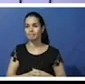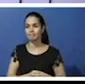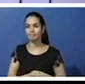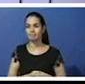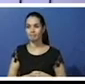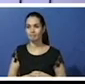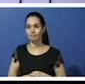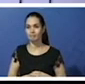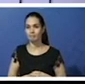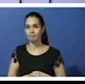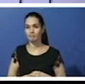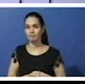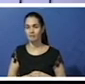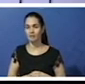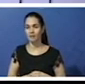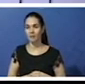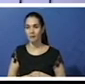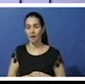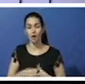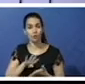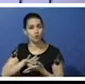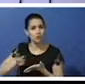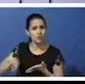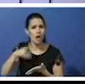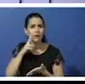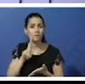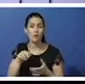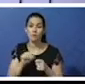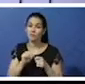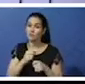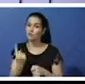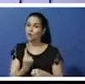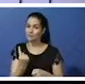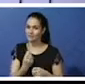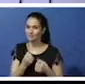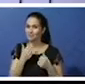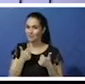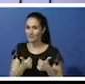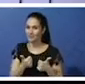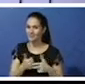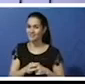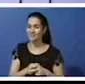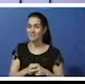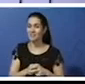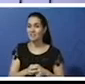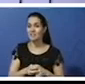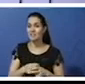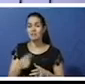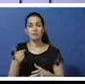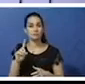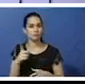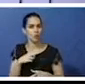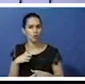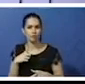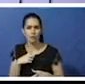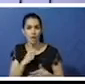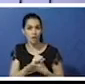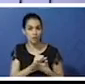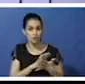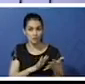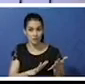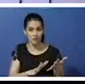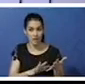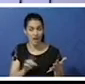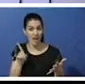que eu também tirei a resposta dessa para vocês poderem fazer em casa, tá? Então, se não tem lá no exercício